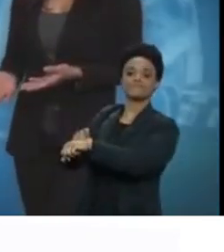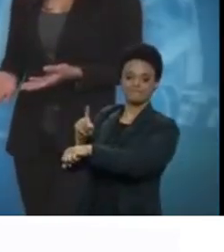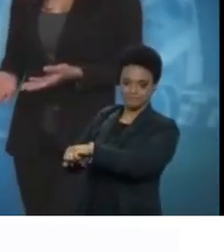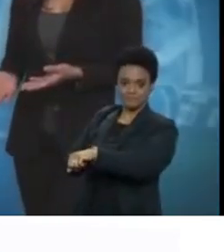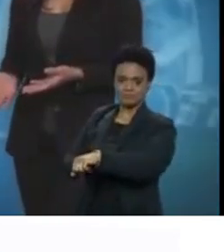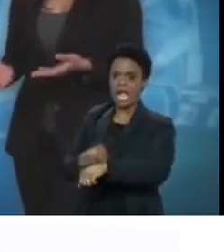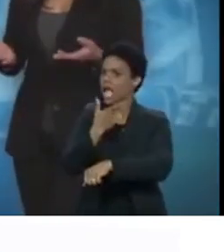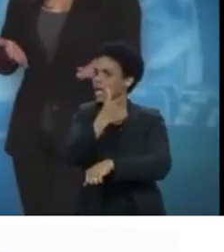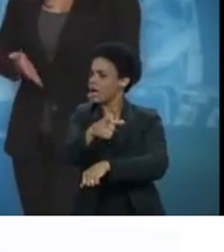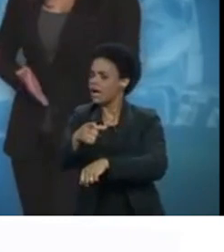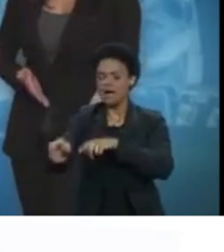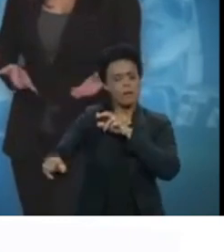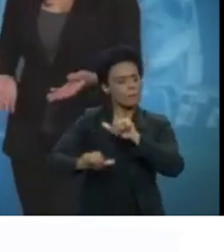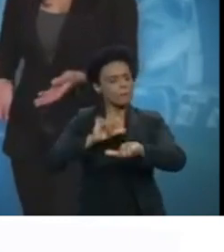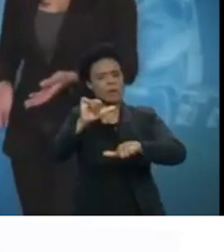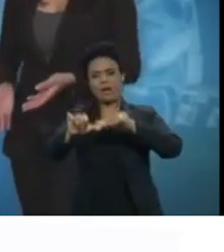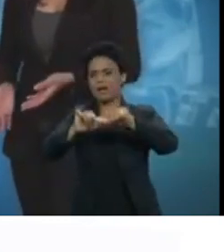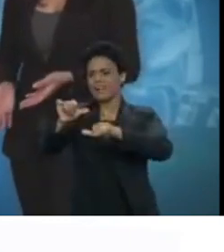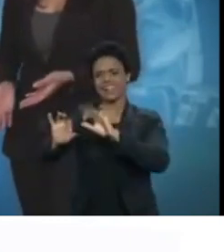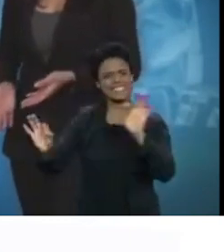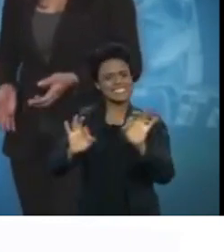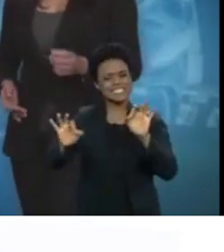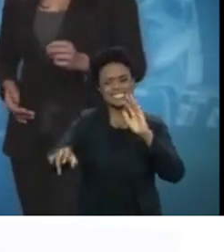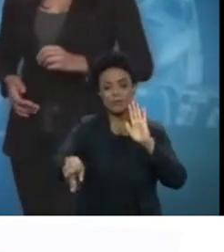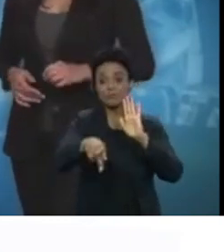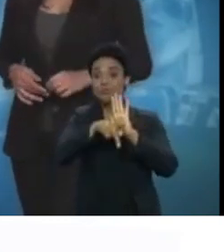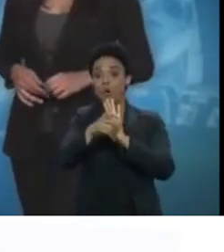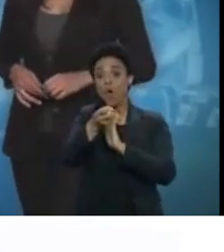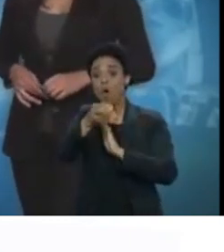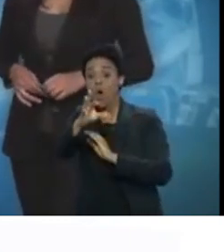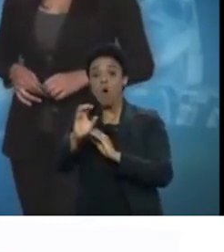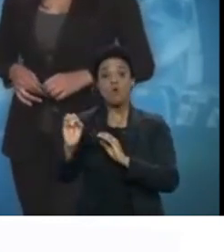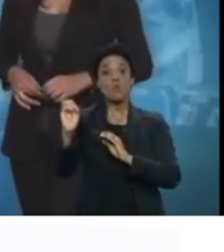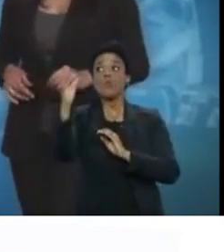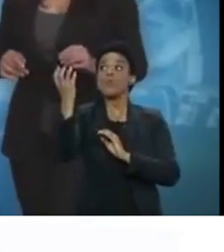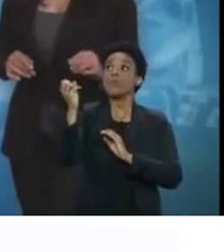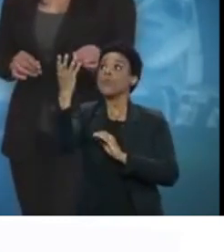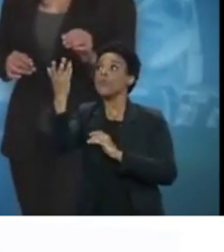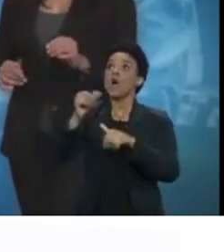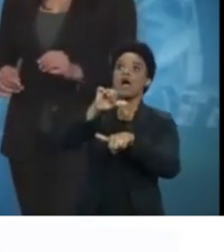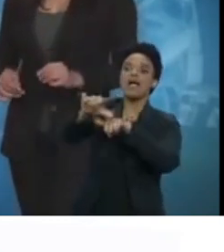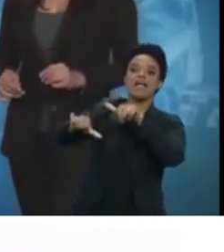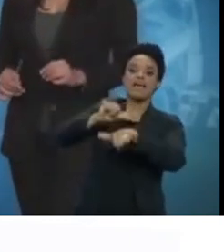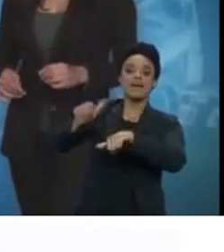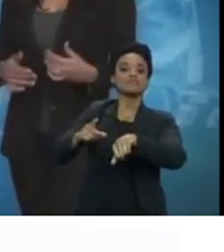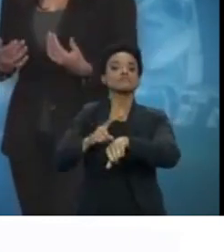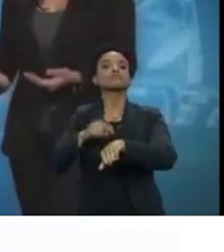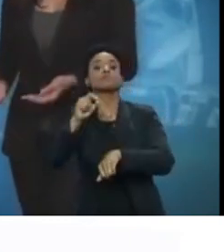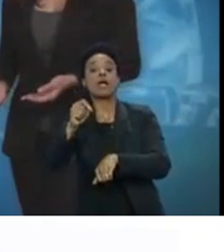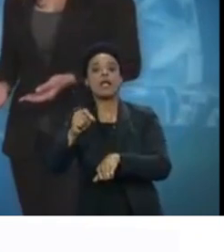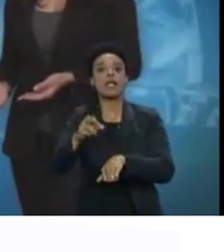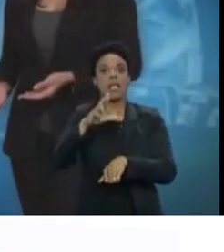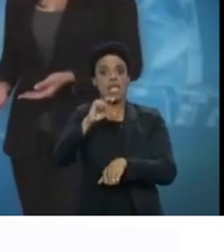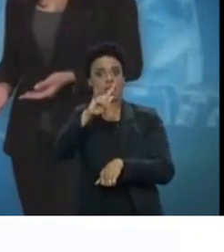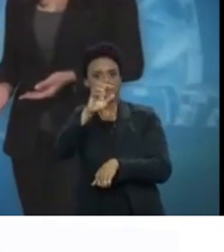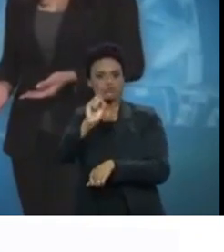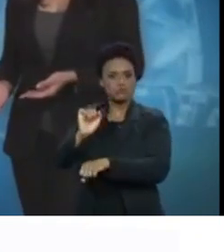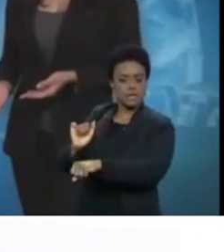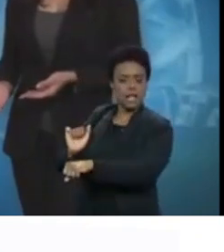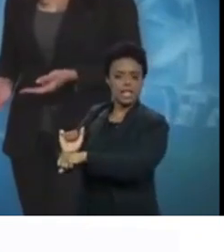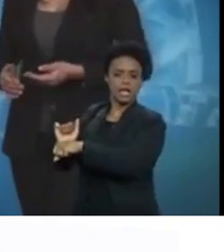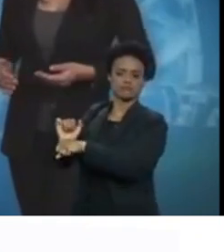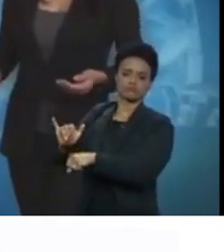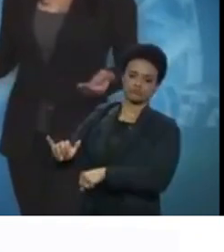de propriedades e de condições em relação ao tempo, nós dizemos que se trata de um regime estacionário, já que a distribuição